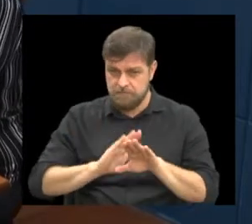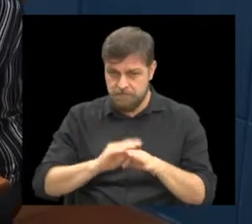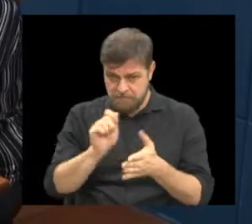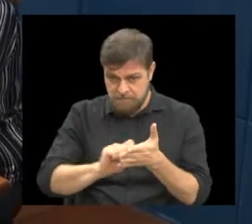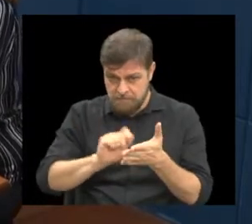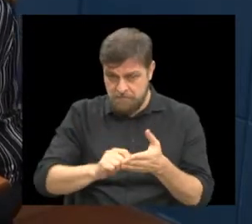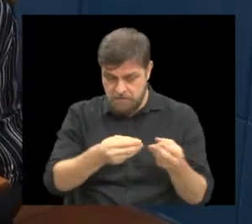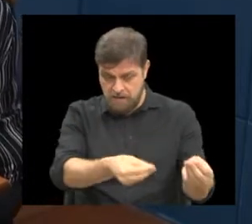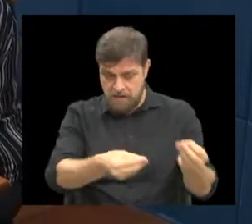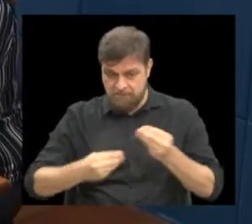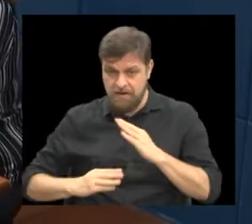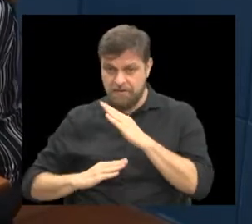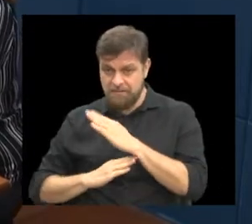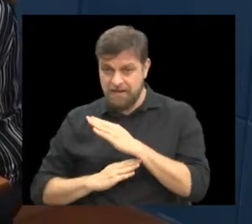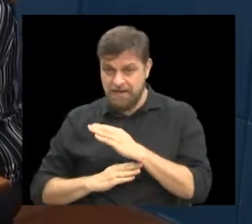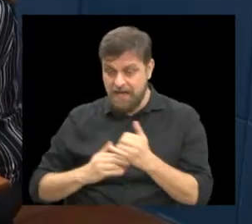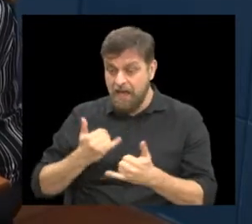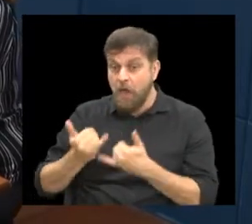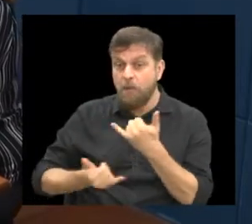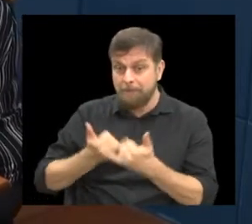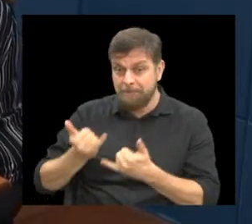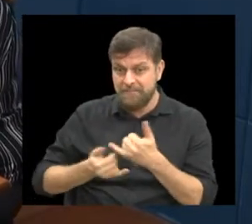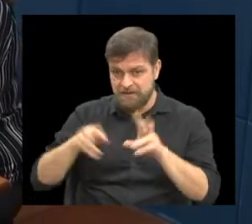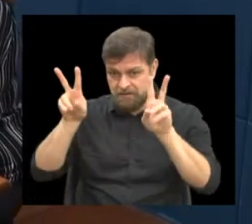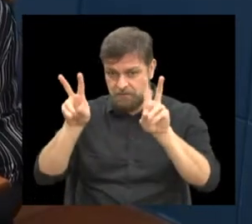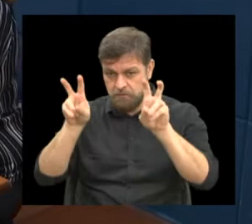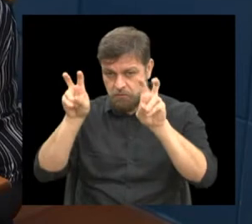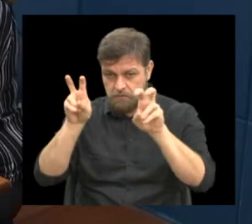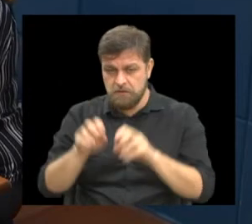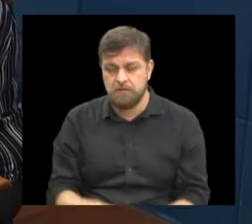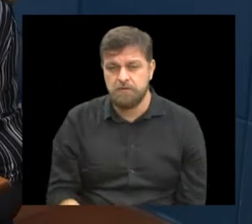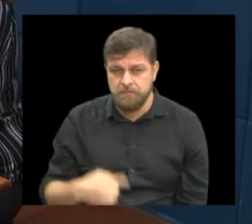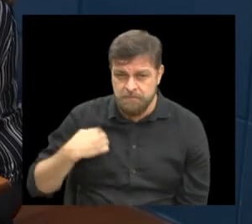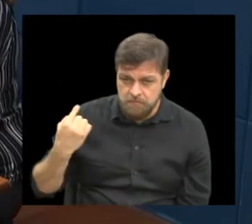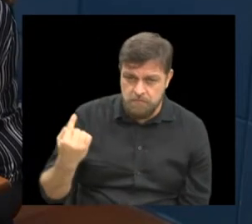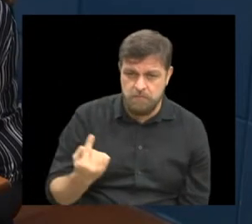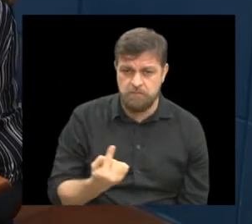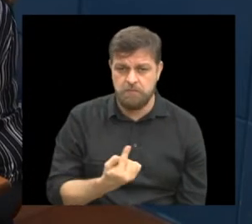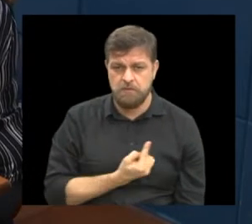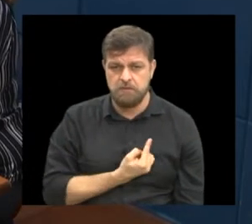na casa, que é um projeto do Brincar, que nós aqui,